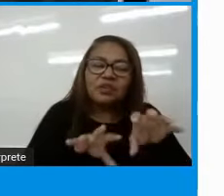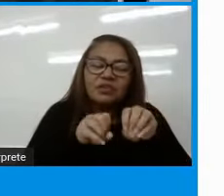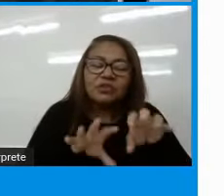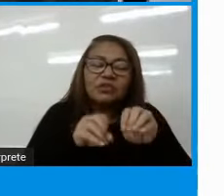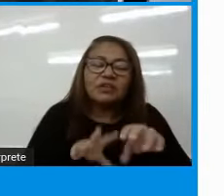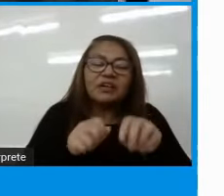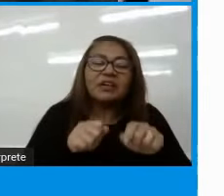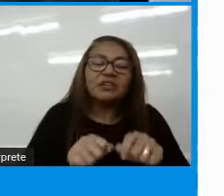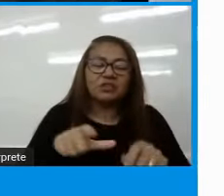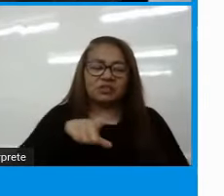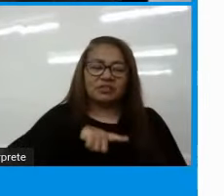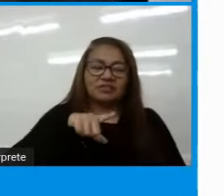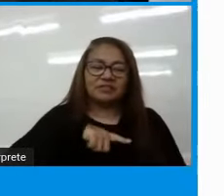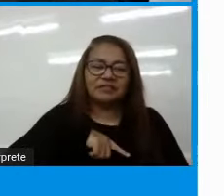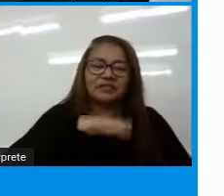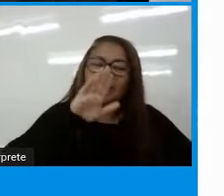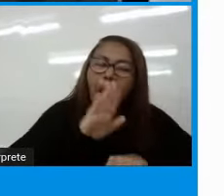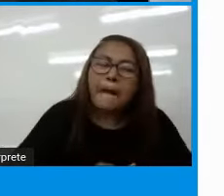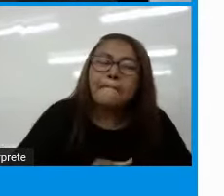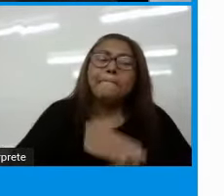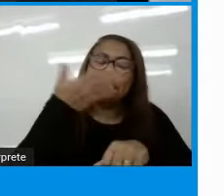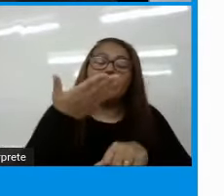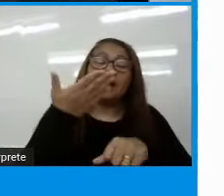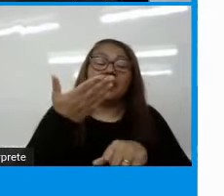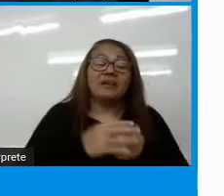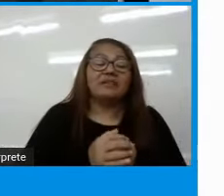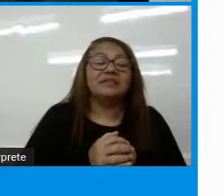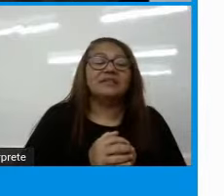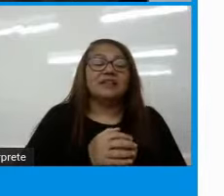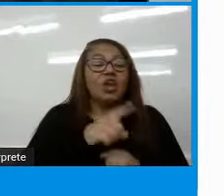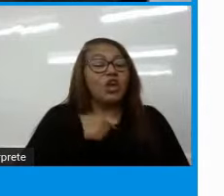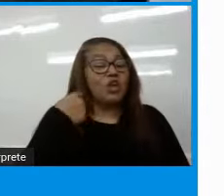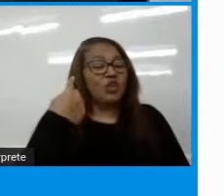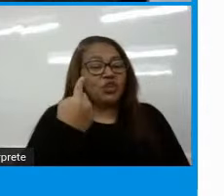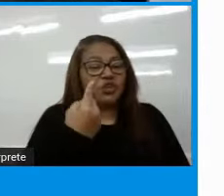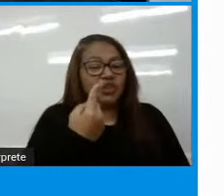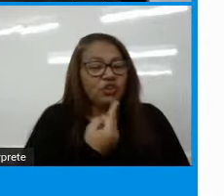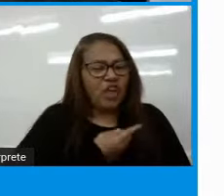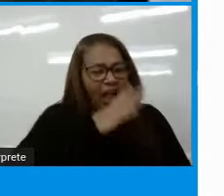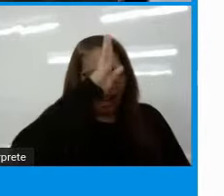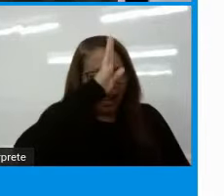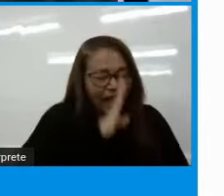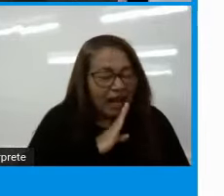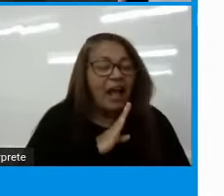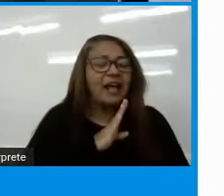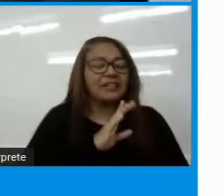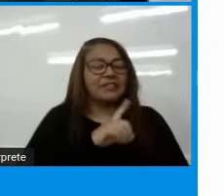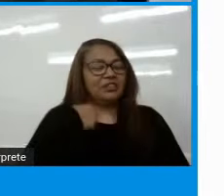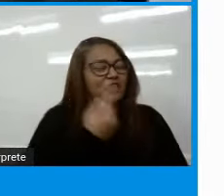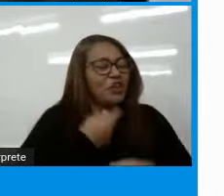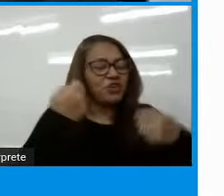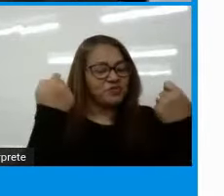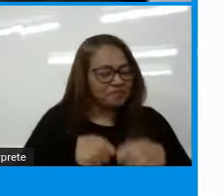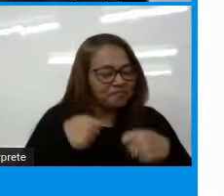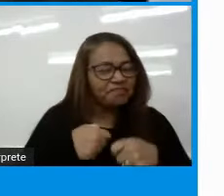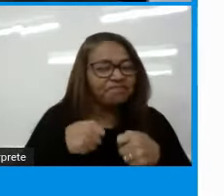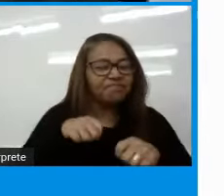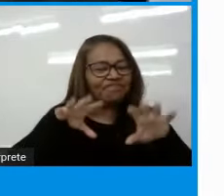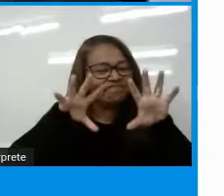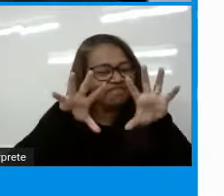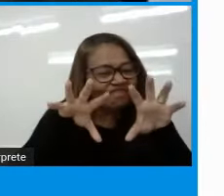conhecimento dessa plataforma, que está disponível para a gente de forma gratuita, que é extremamente estável, que é